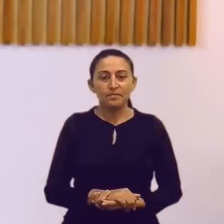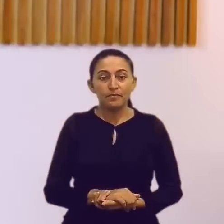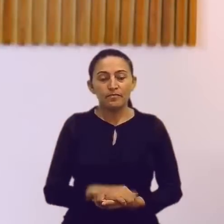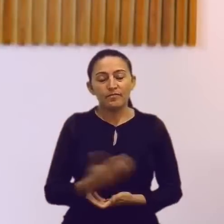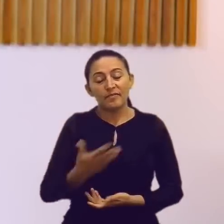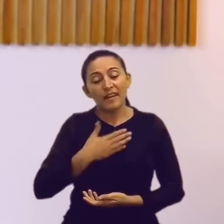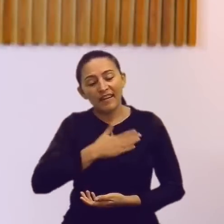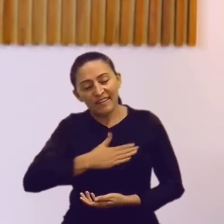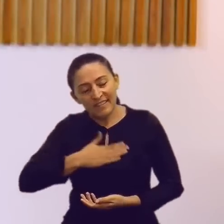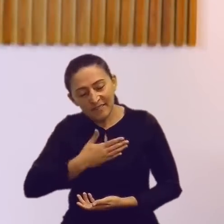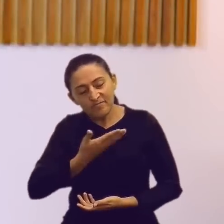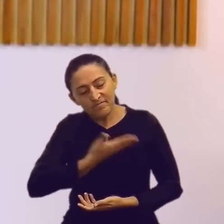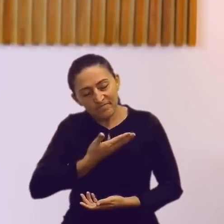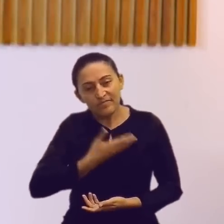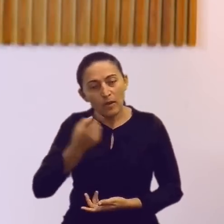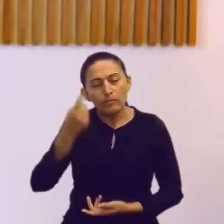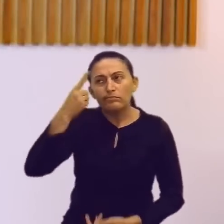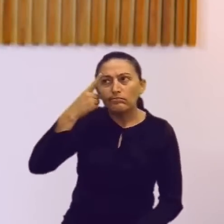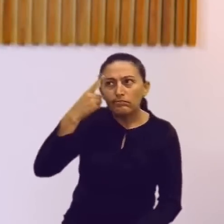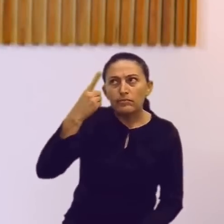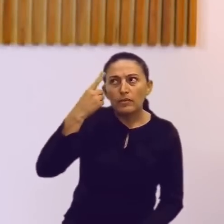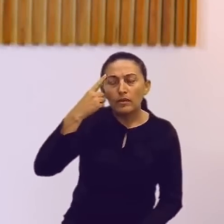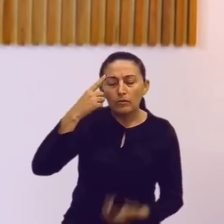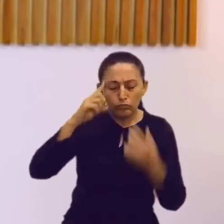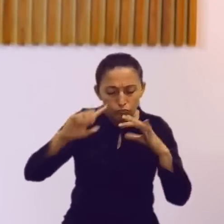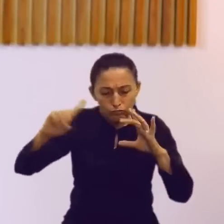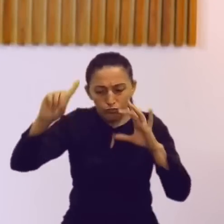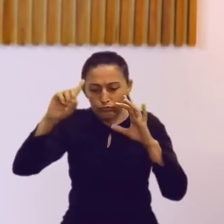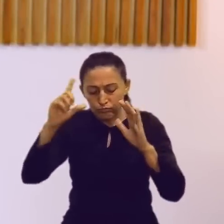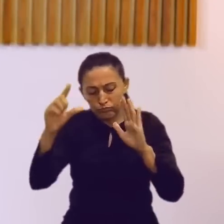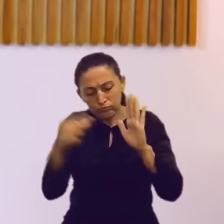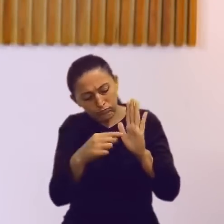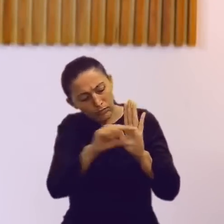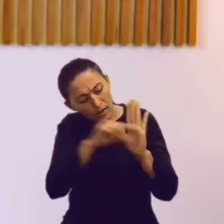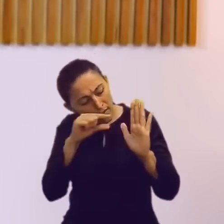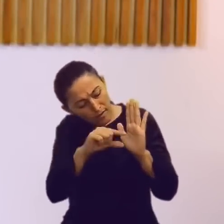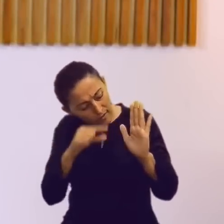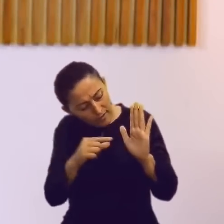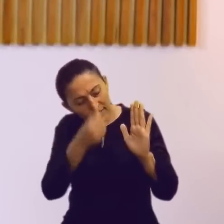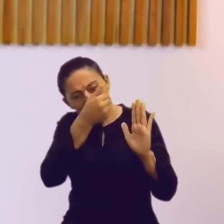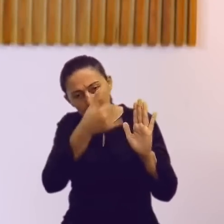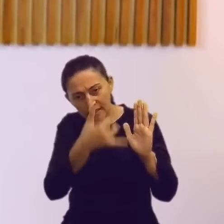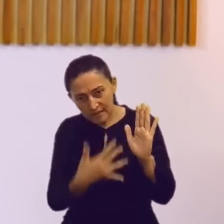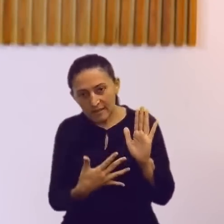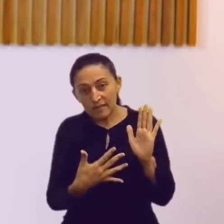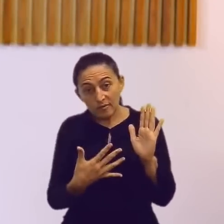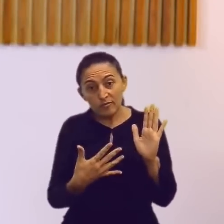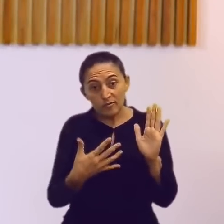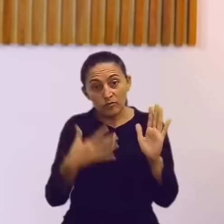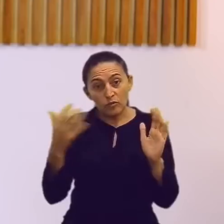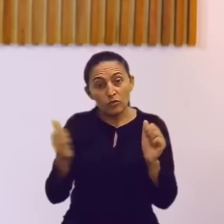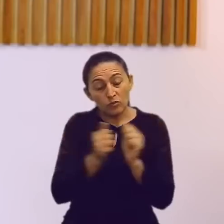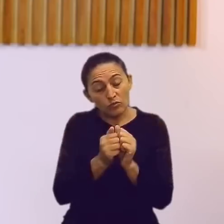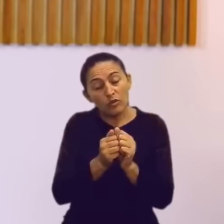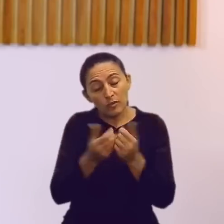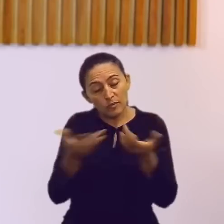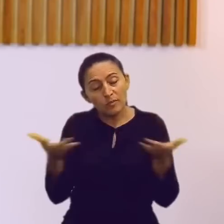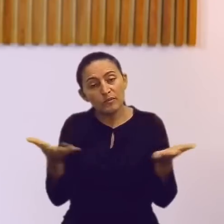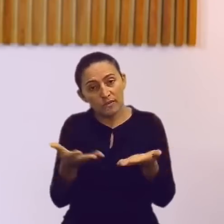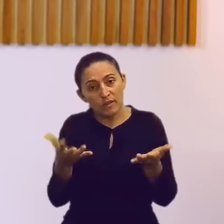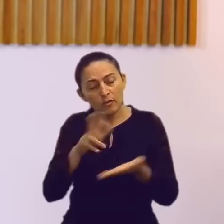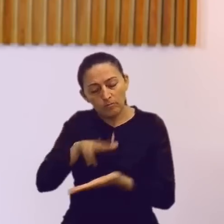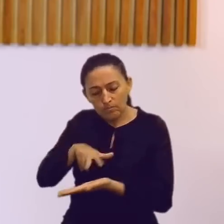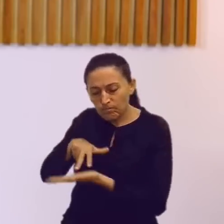Queridos, com os nossos pensamentos voltados para este verso da palavra do Senhor, nós vamos, neste momento, dobrar os